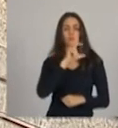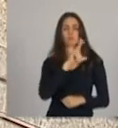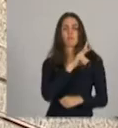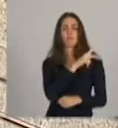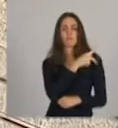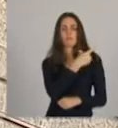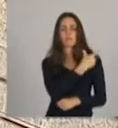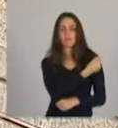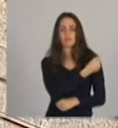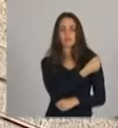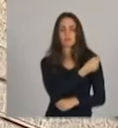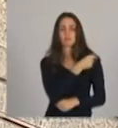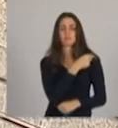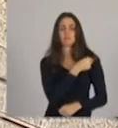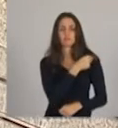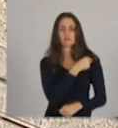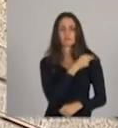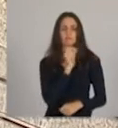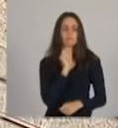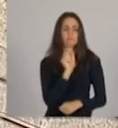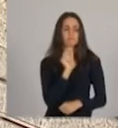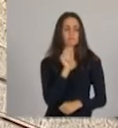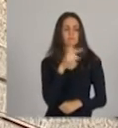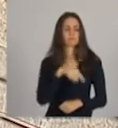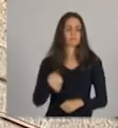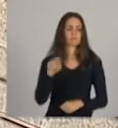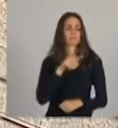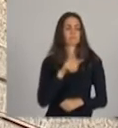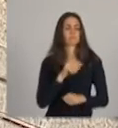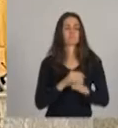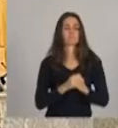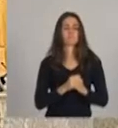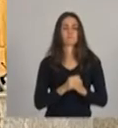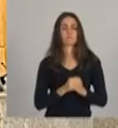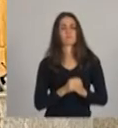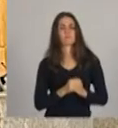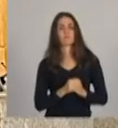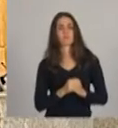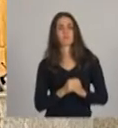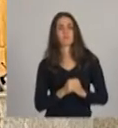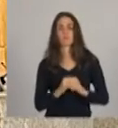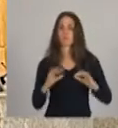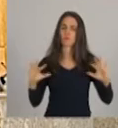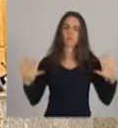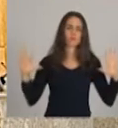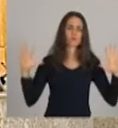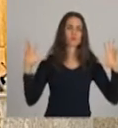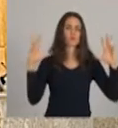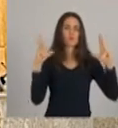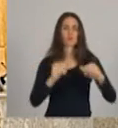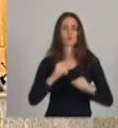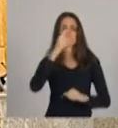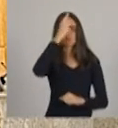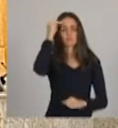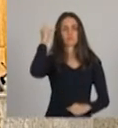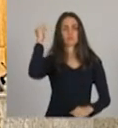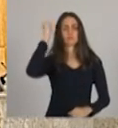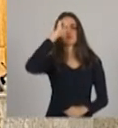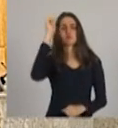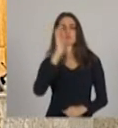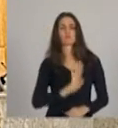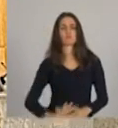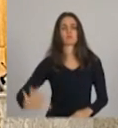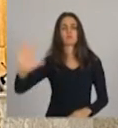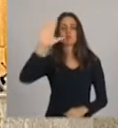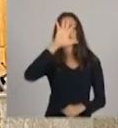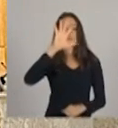vacina está sendo atingida para todos os brasileiros. O importante é que